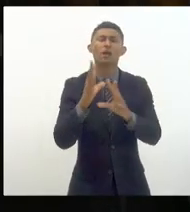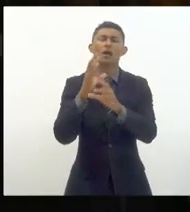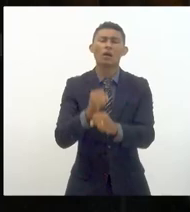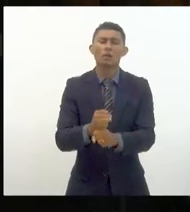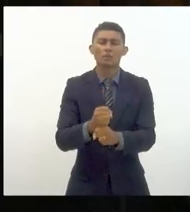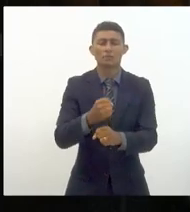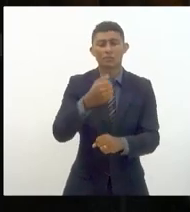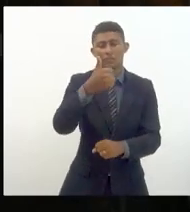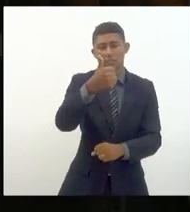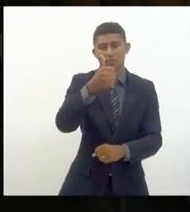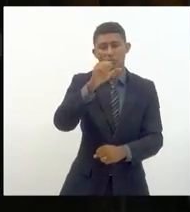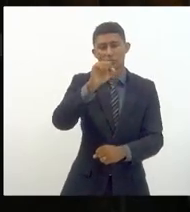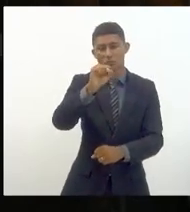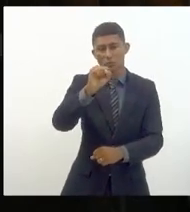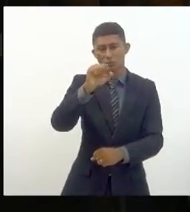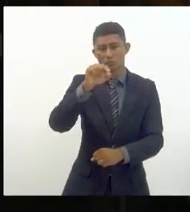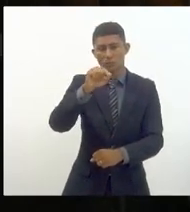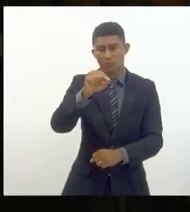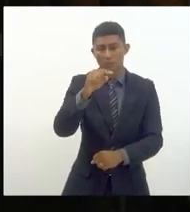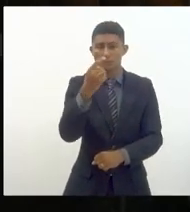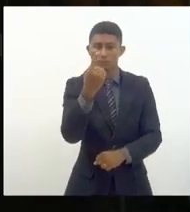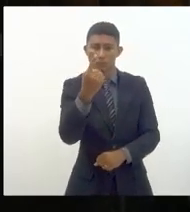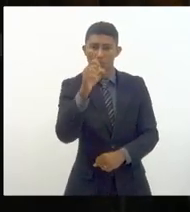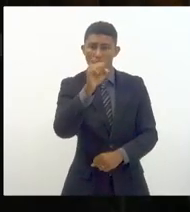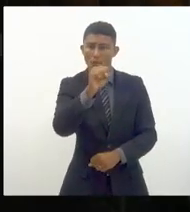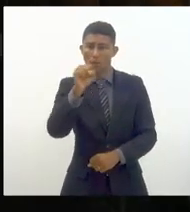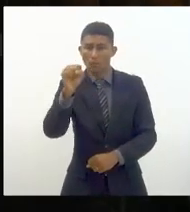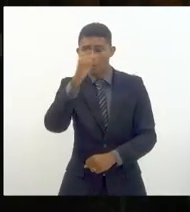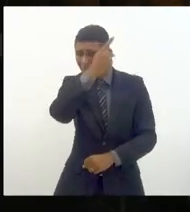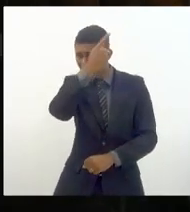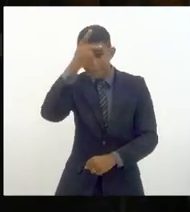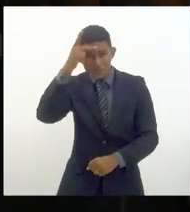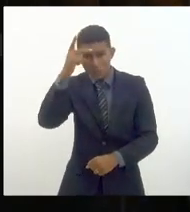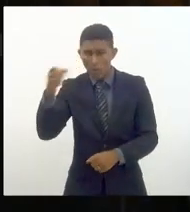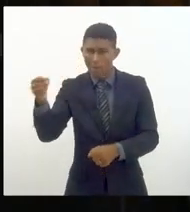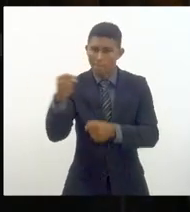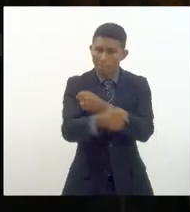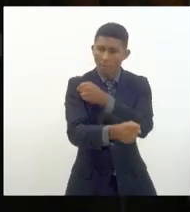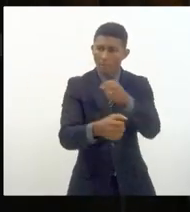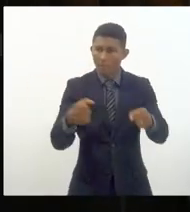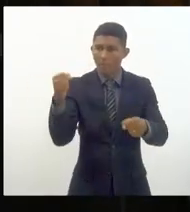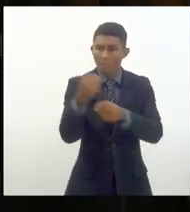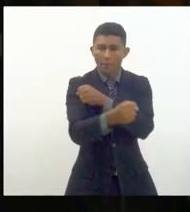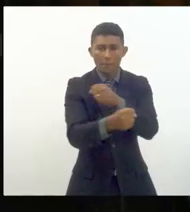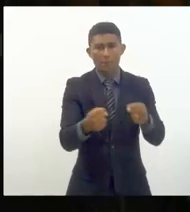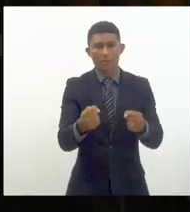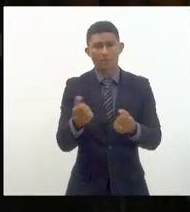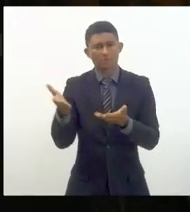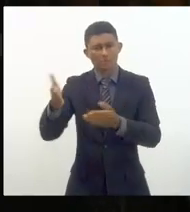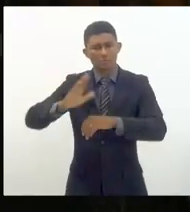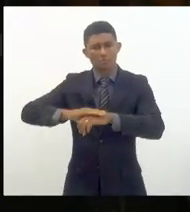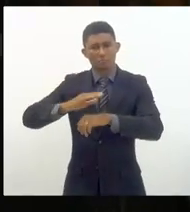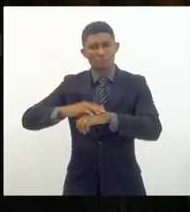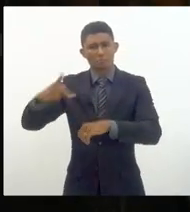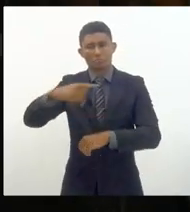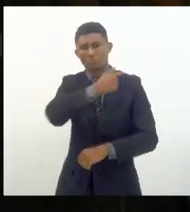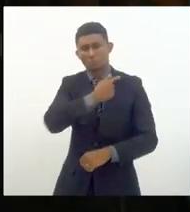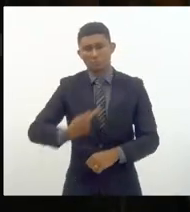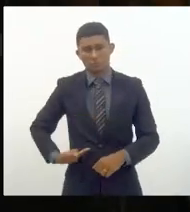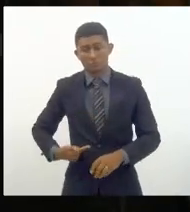18188 pessoas e que eu isso implicaria até o final do